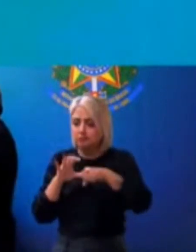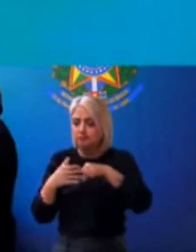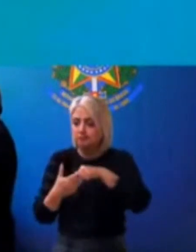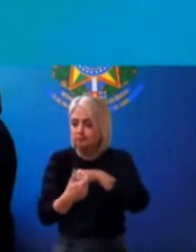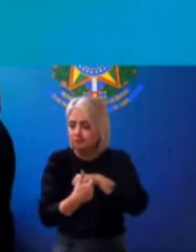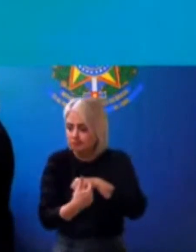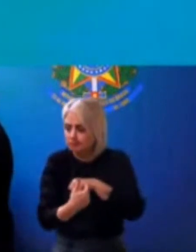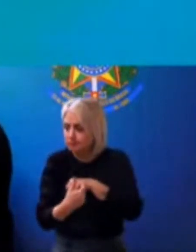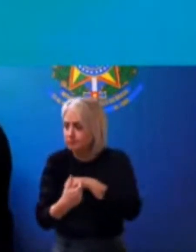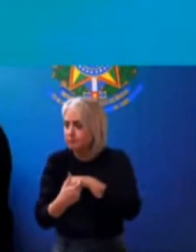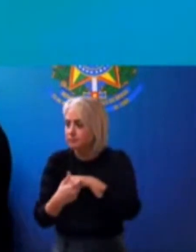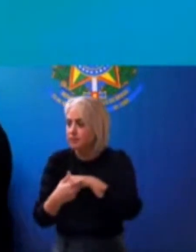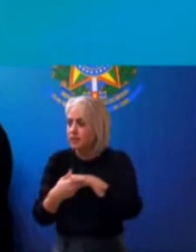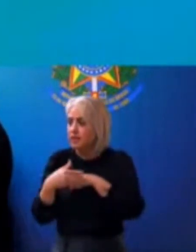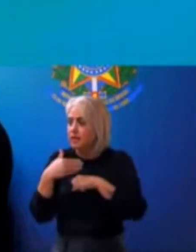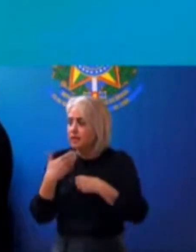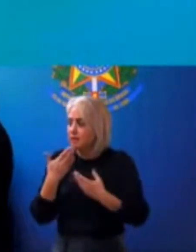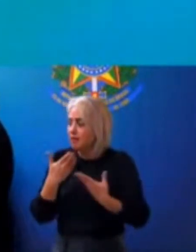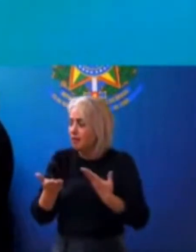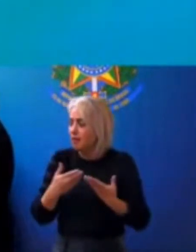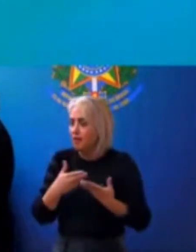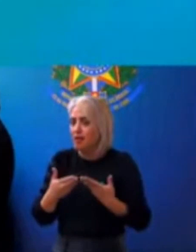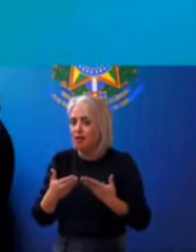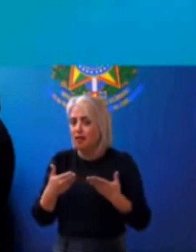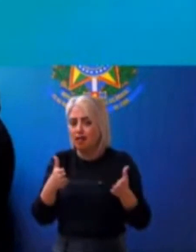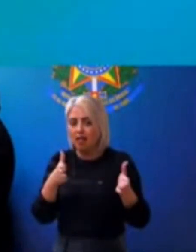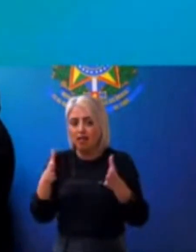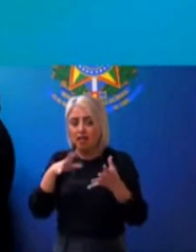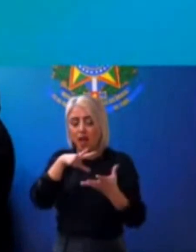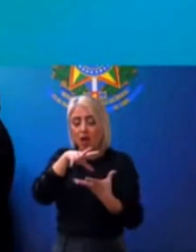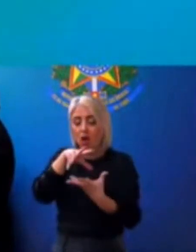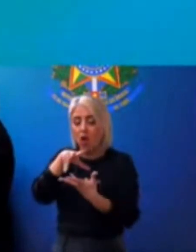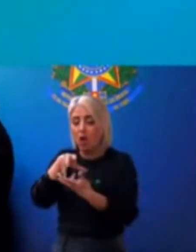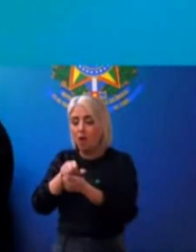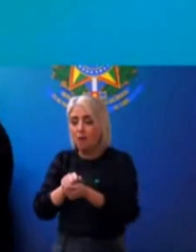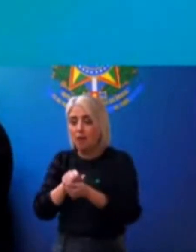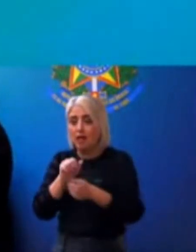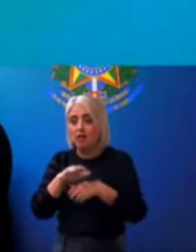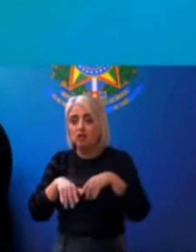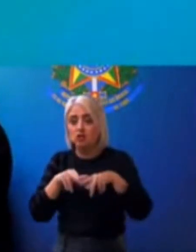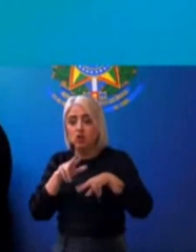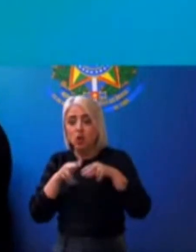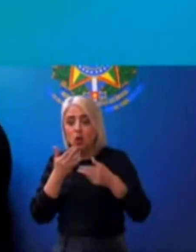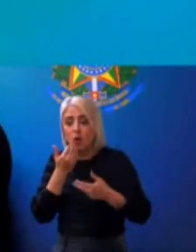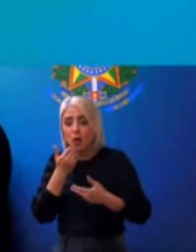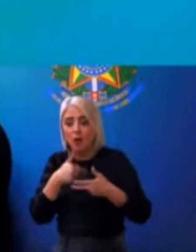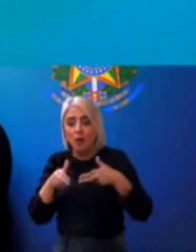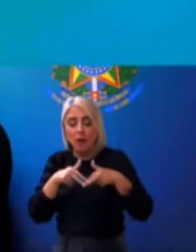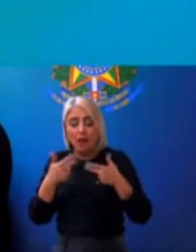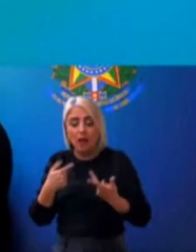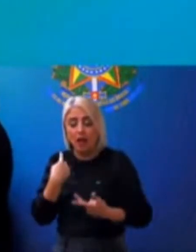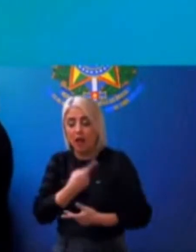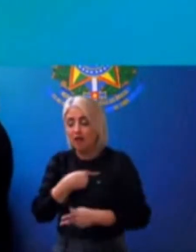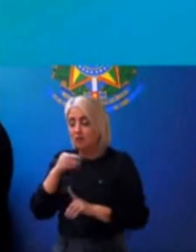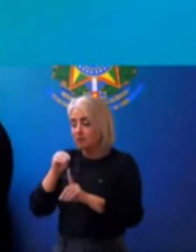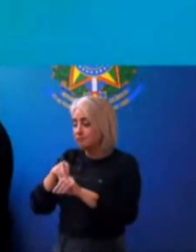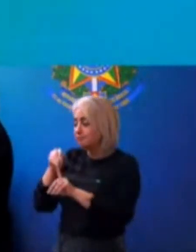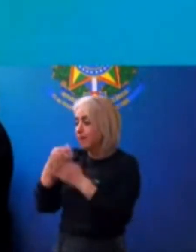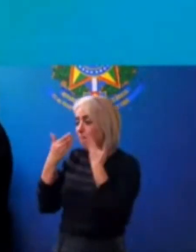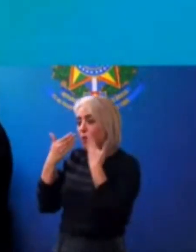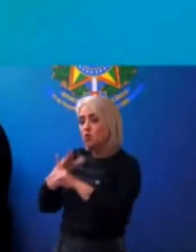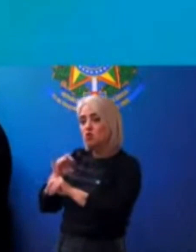covid-19 colocaram checas grandes cadeias globais de suprimento e deixarem evidência nossas